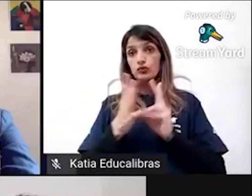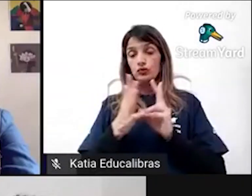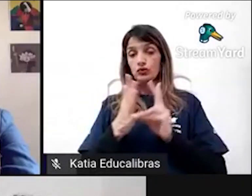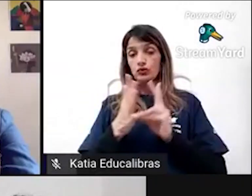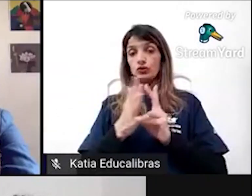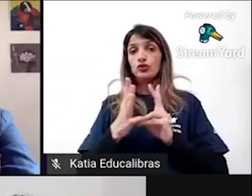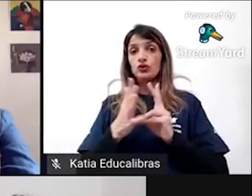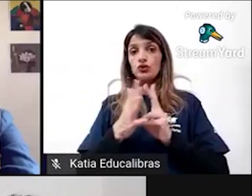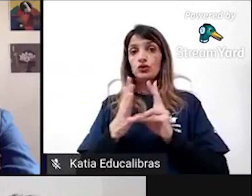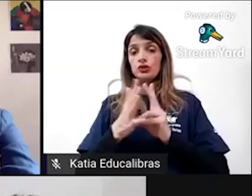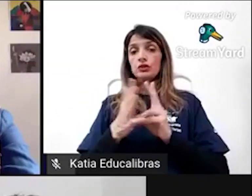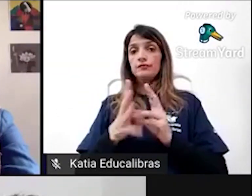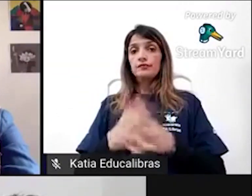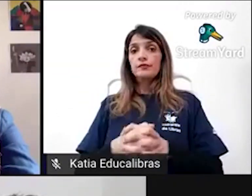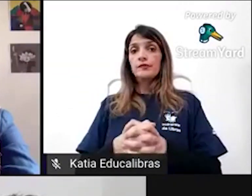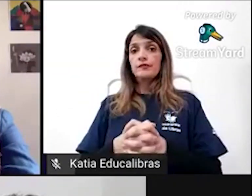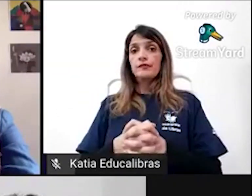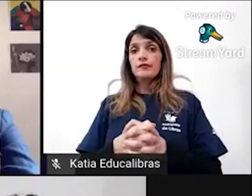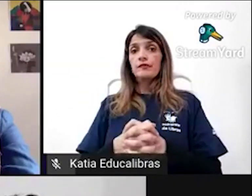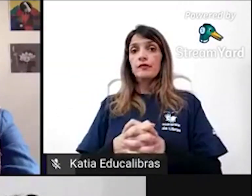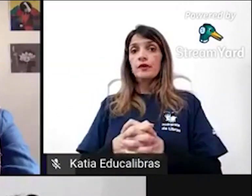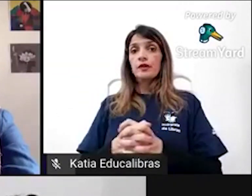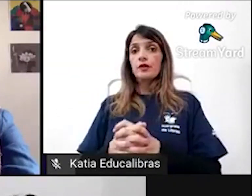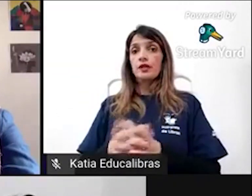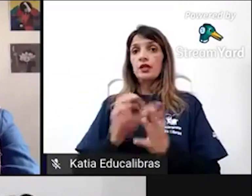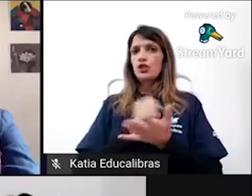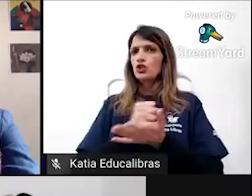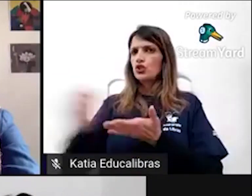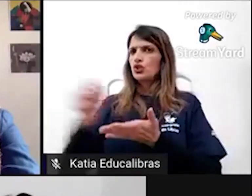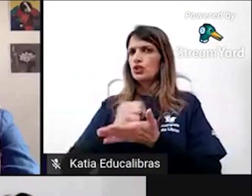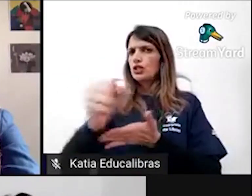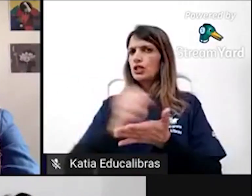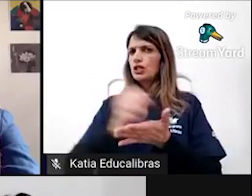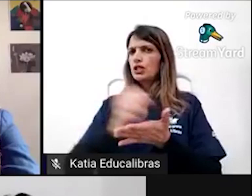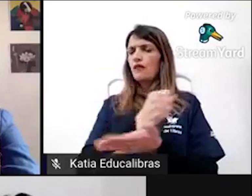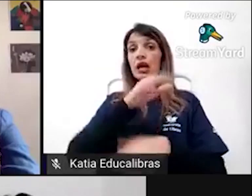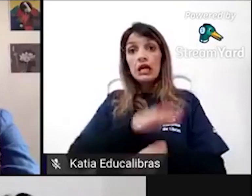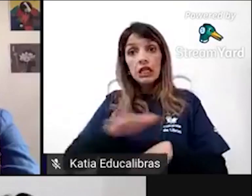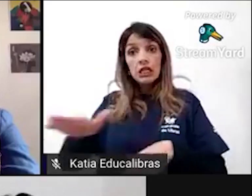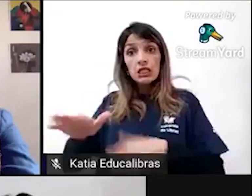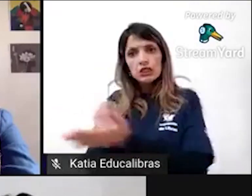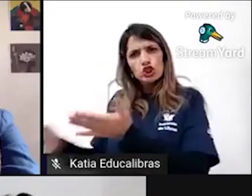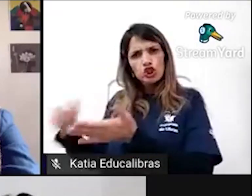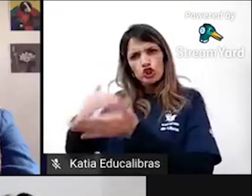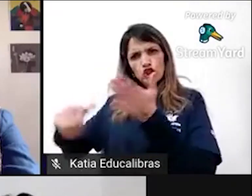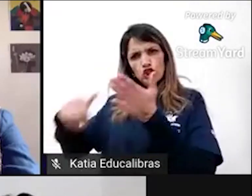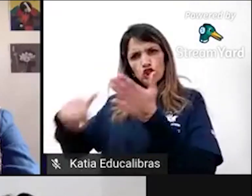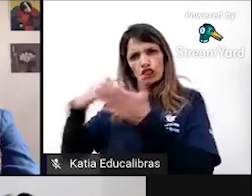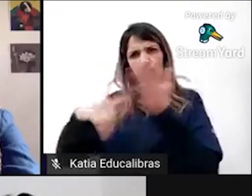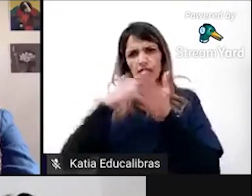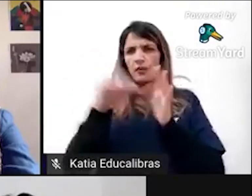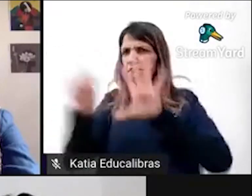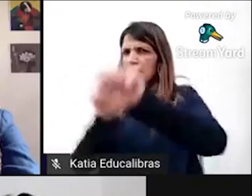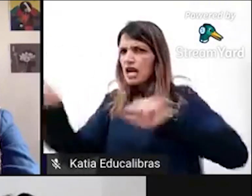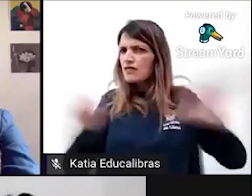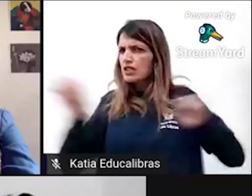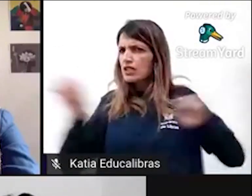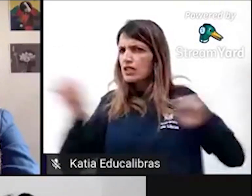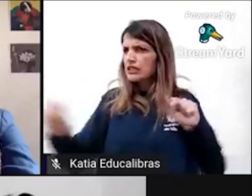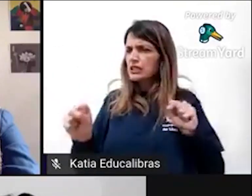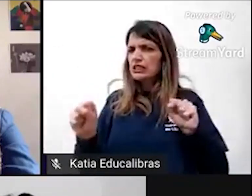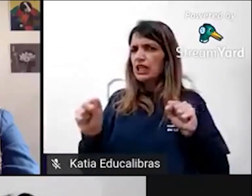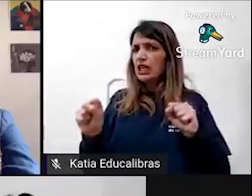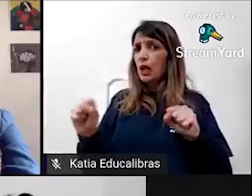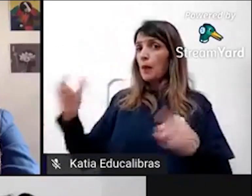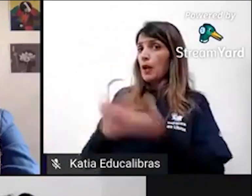contemplava a retirada de crianças das suas comunidades para estudarem na cidade e, com isso, virarem